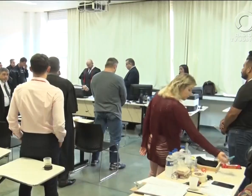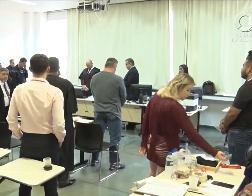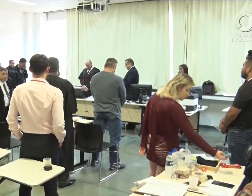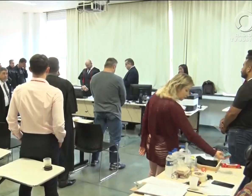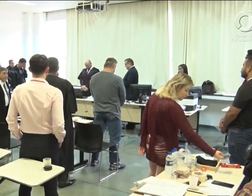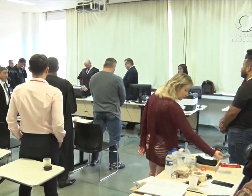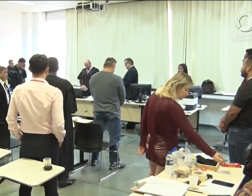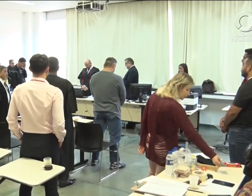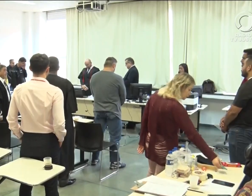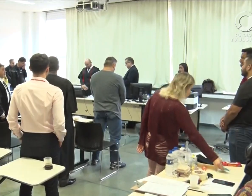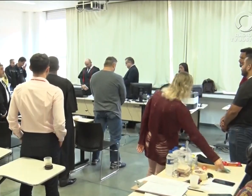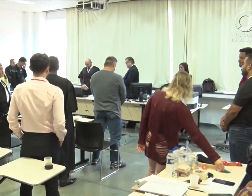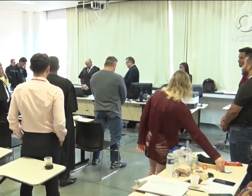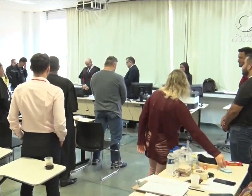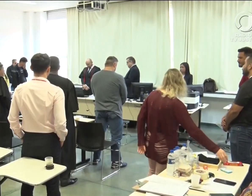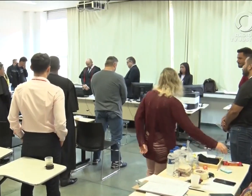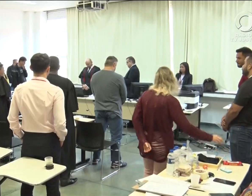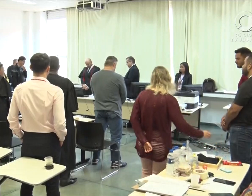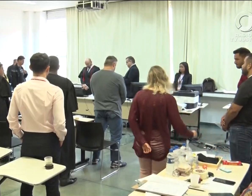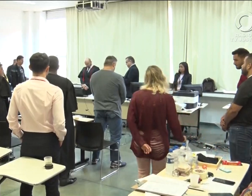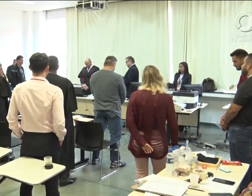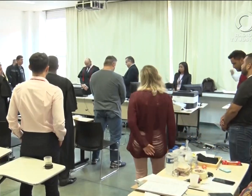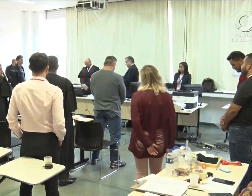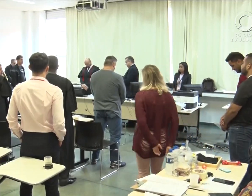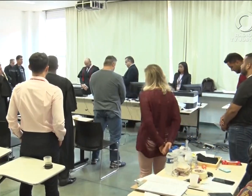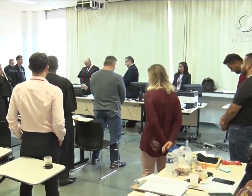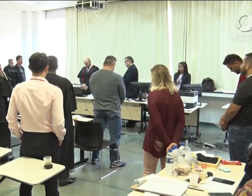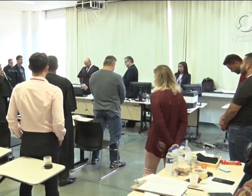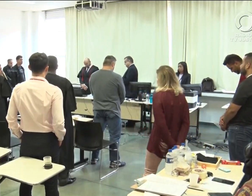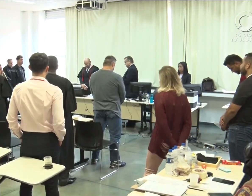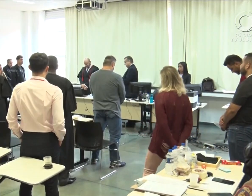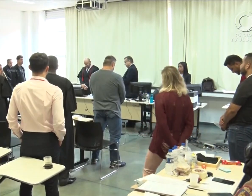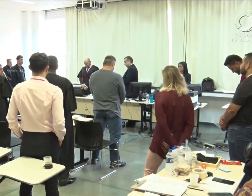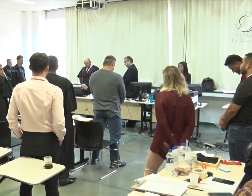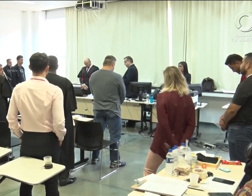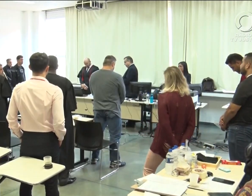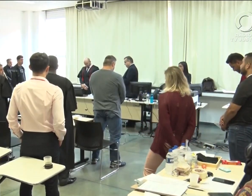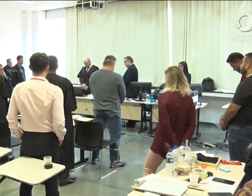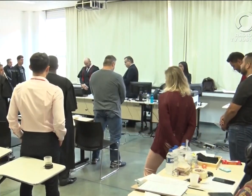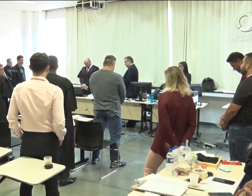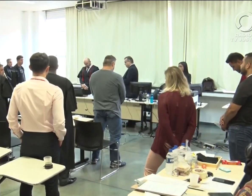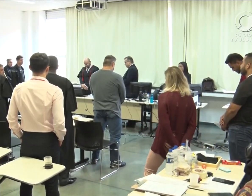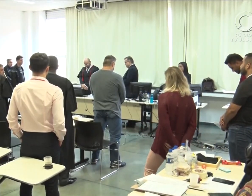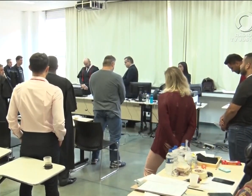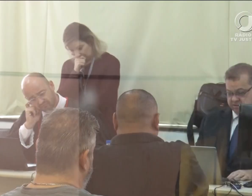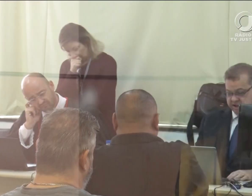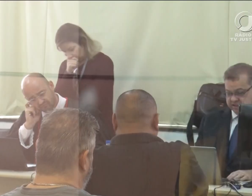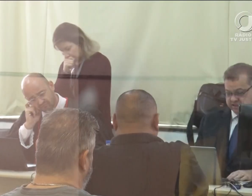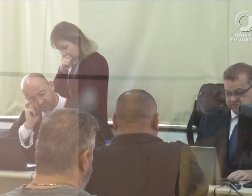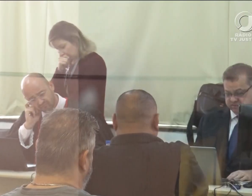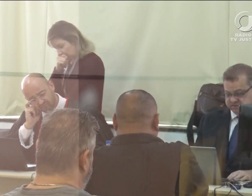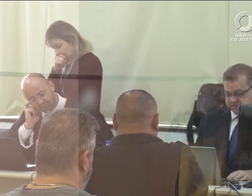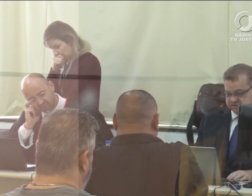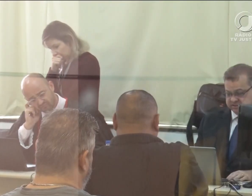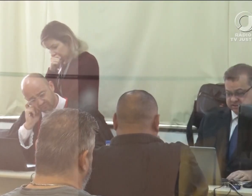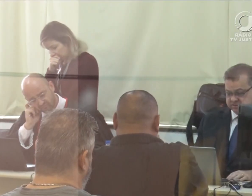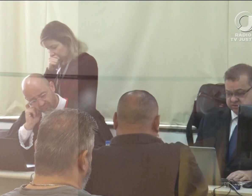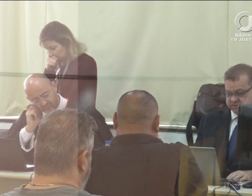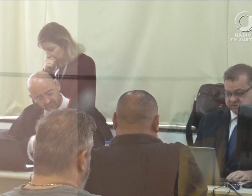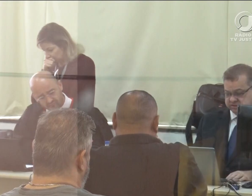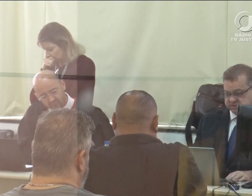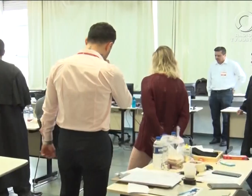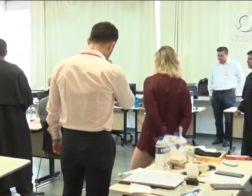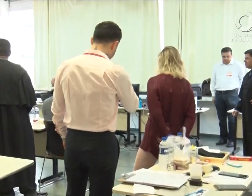12. Isso porque os julgamentos adiados no começo do mutirão foram transferidos para esta semana. Até agora,